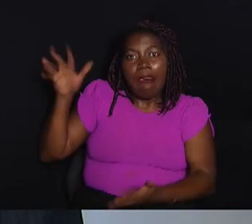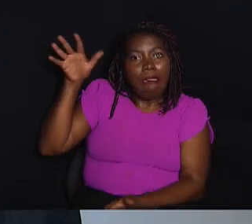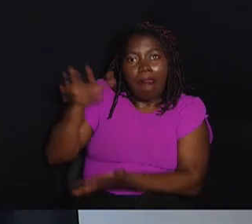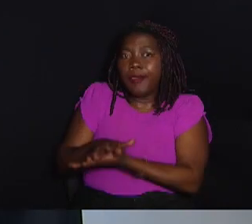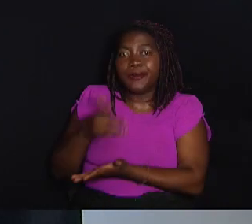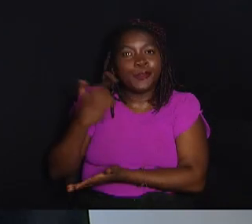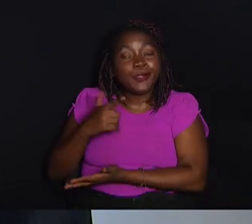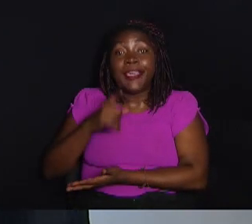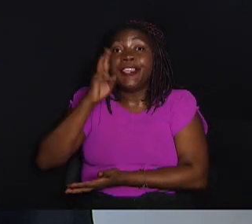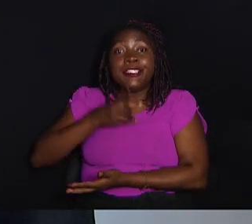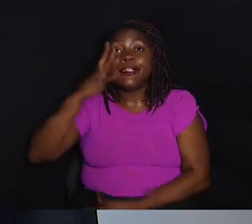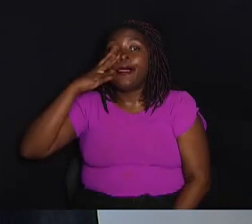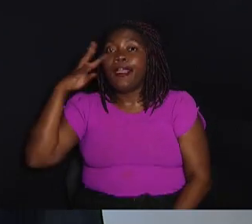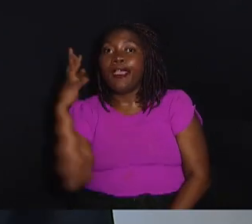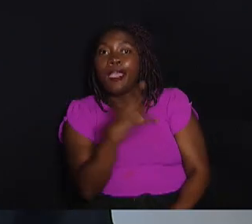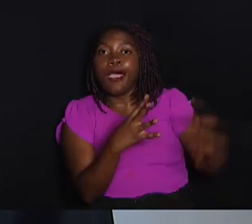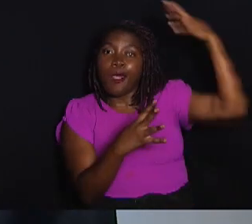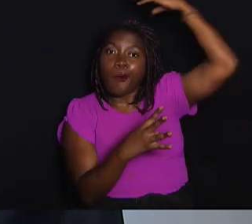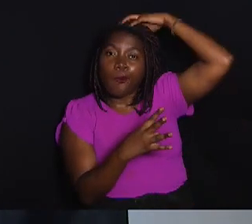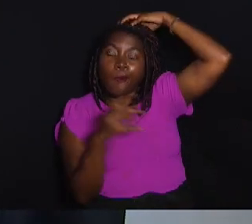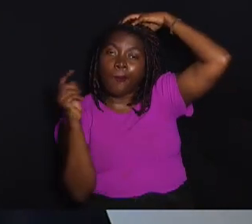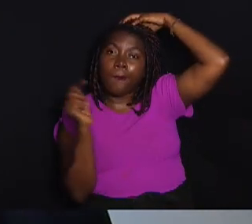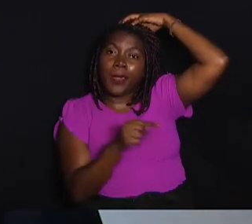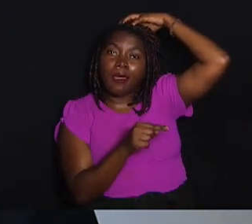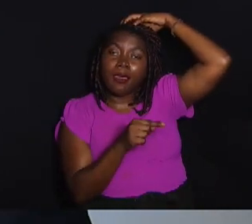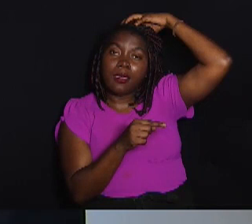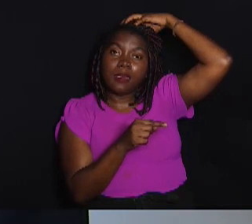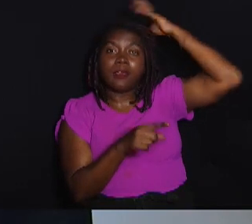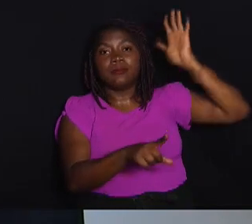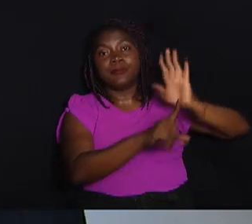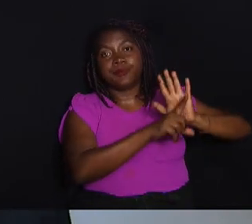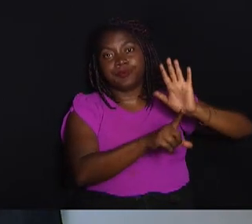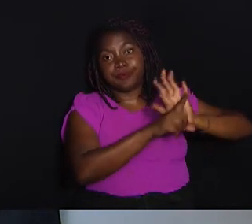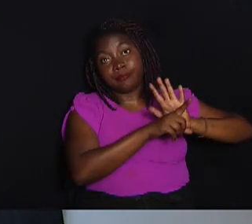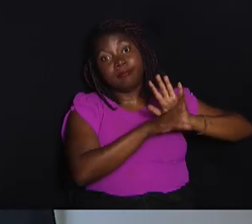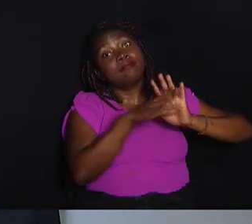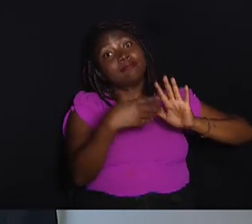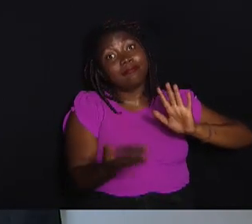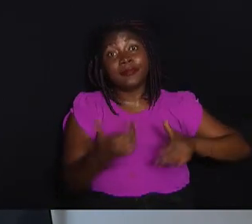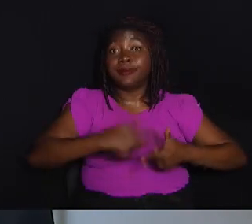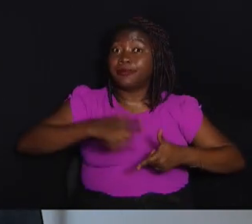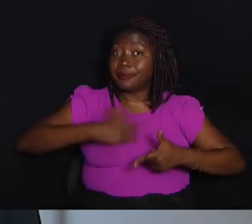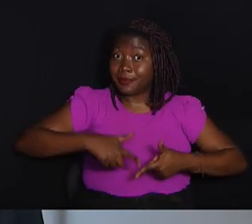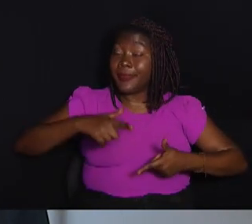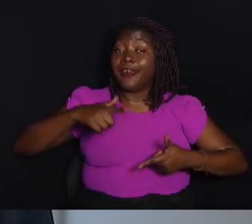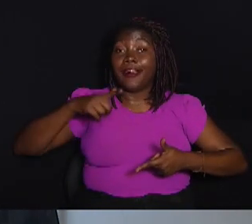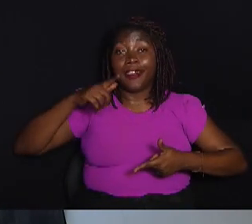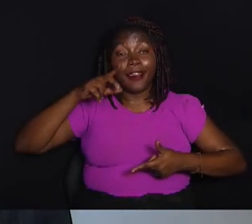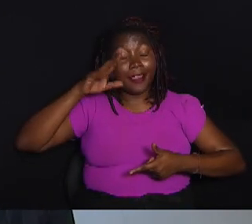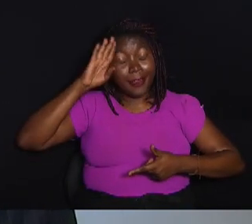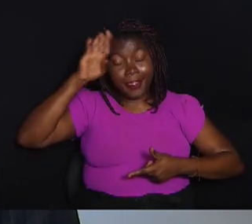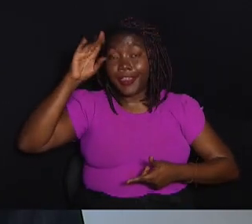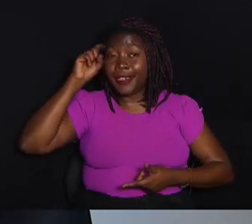sempre jogam a culpa eh na na na na na legislação né então o grande problema o grande desafio é a gente mudar a legislação